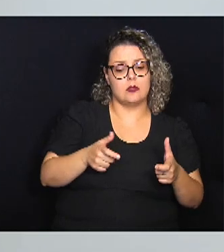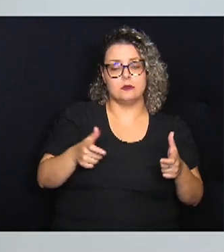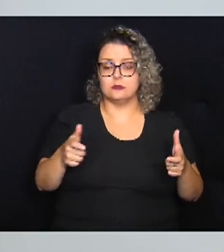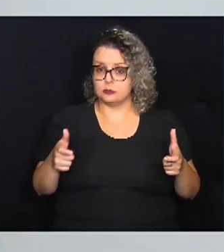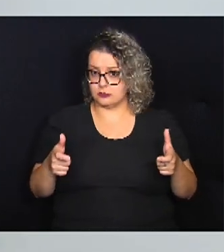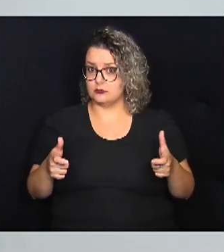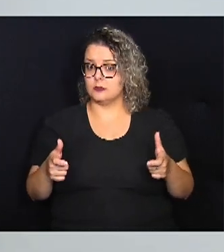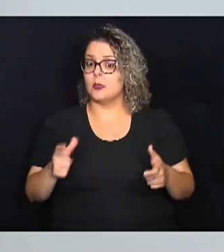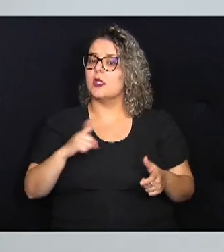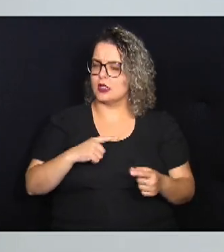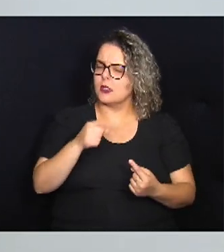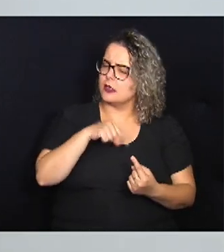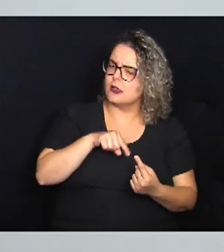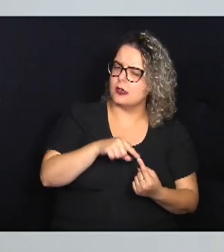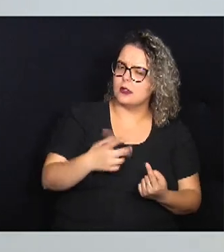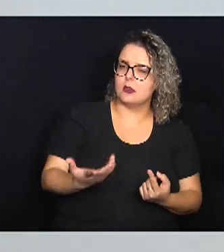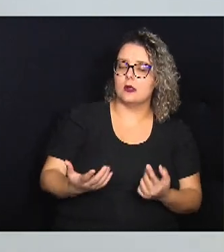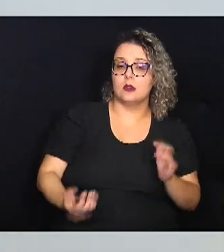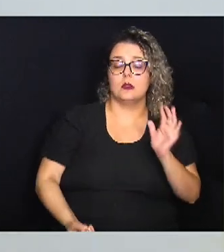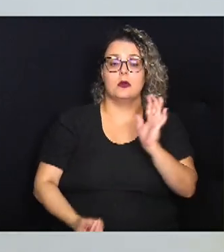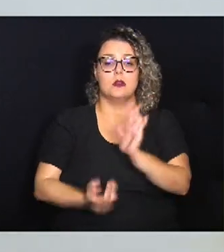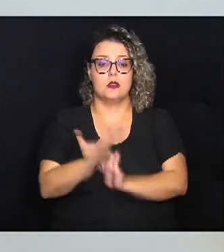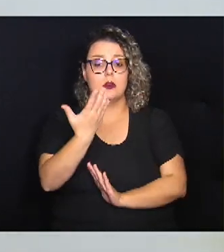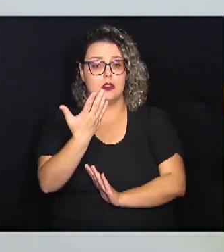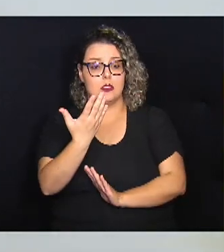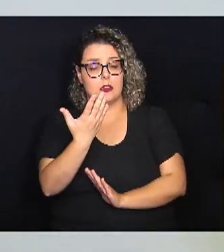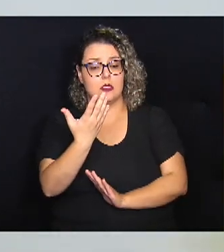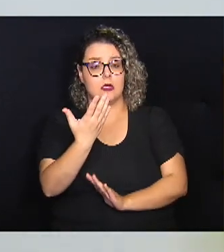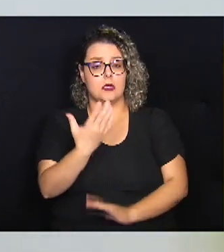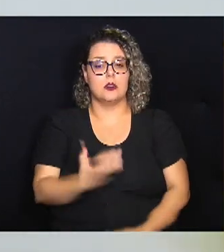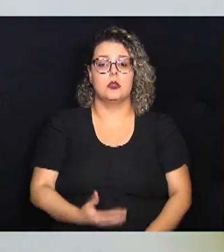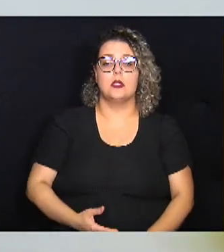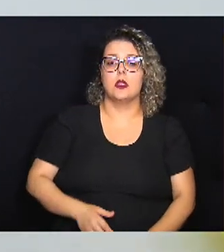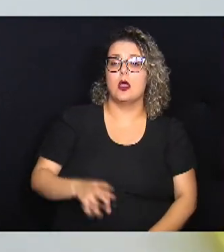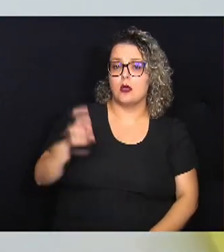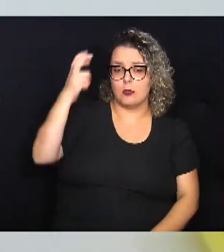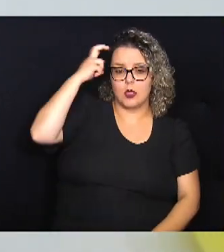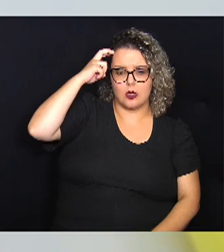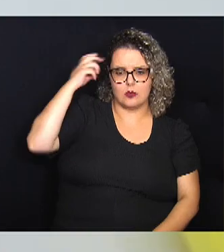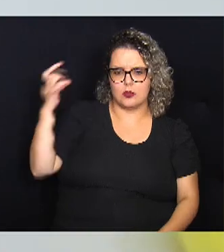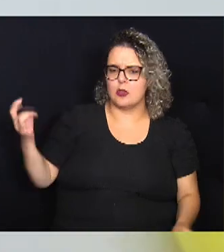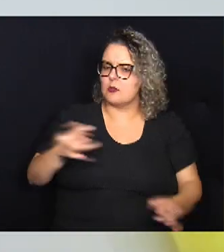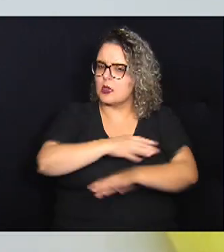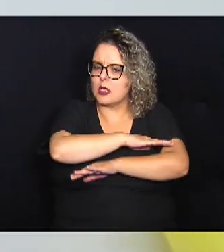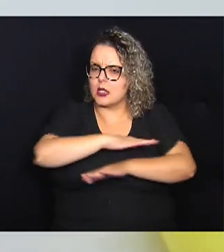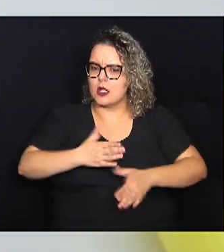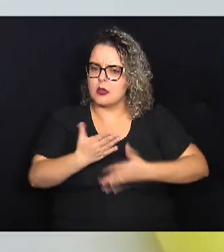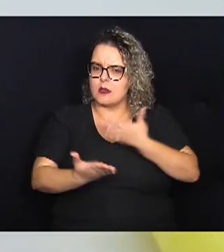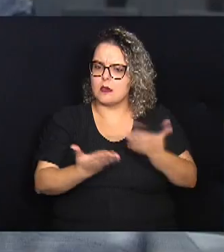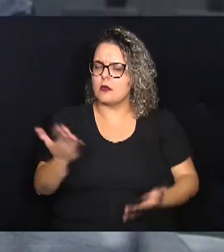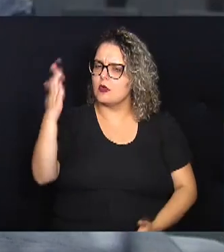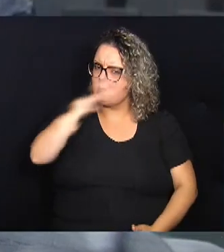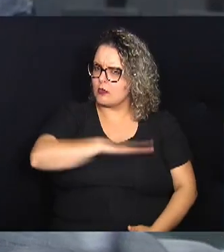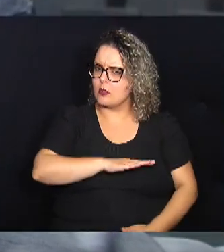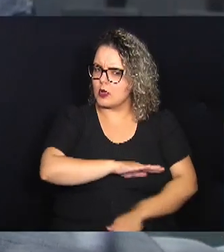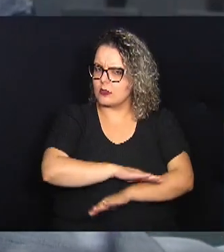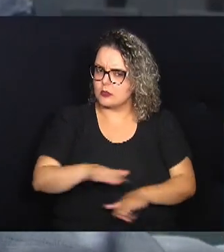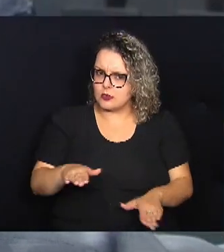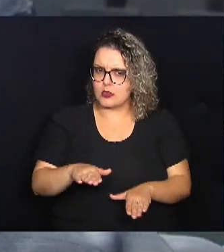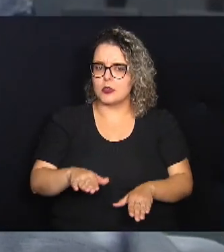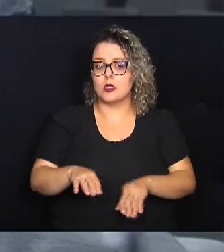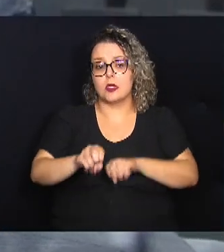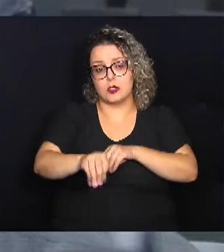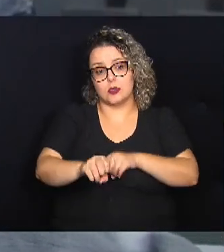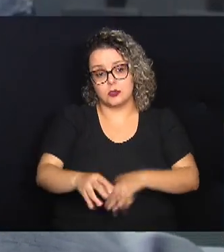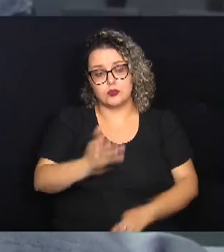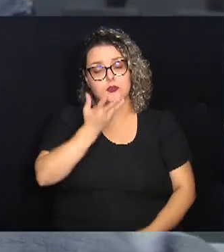como objetivo criar uma cultura de combate ao crime de maus tratos, educando as crianças e adolescentes. Sempre